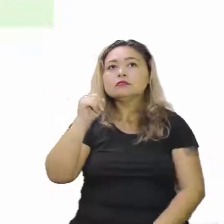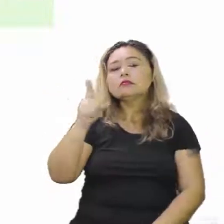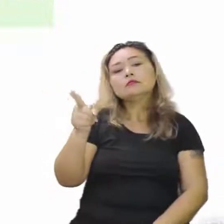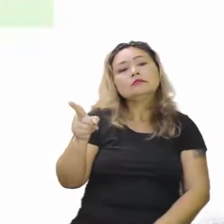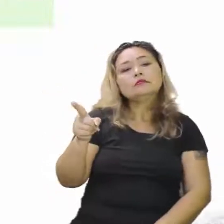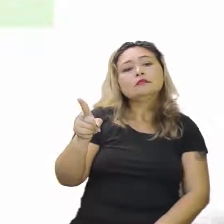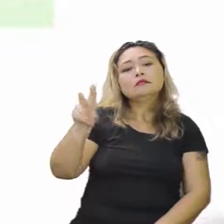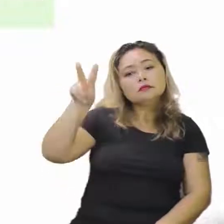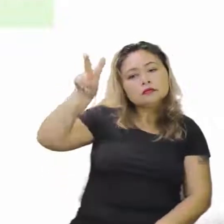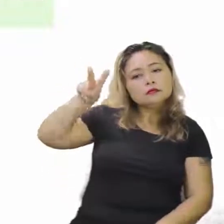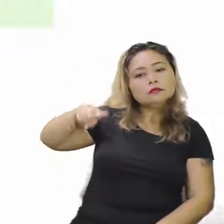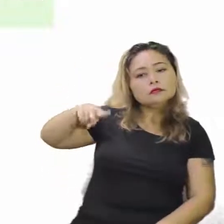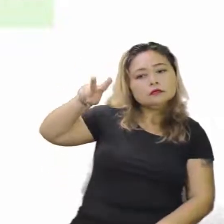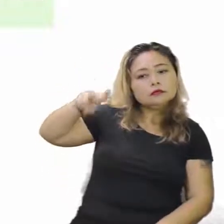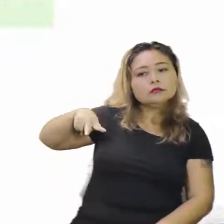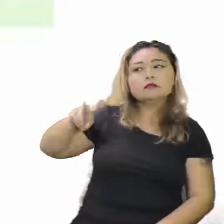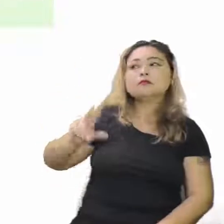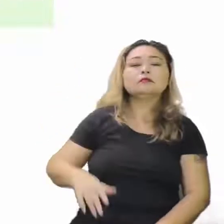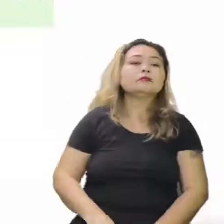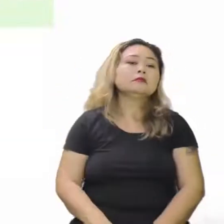tá?